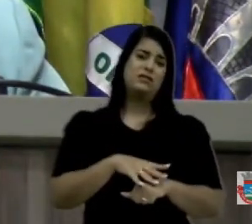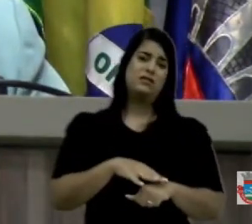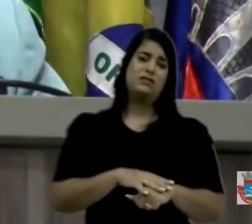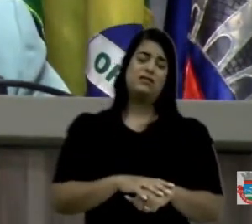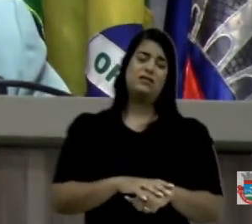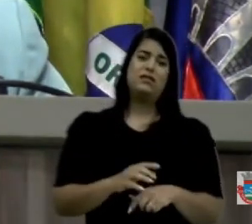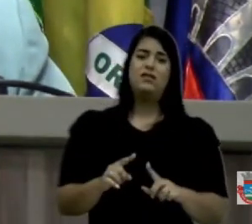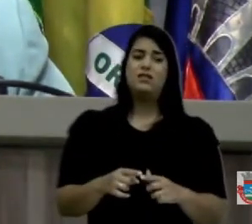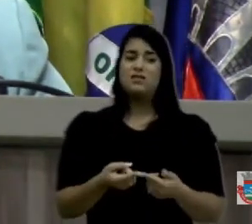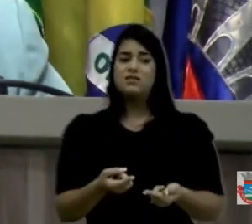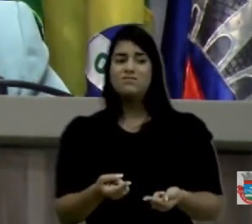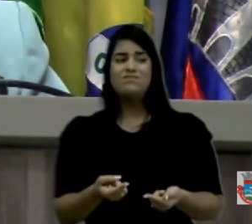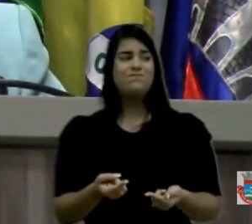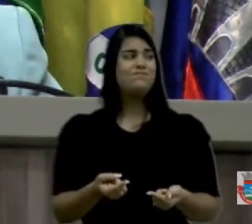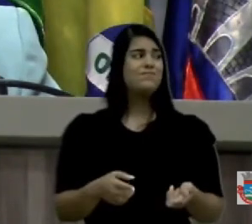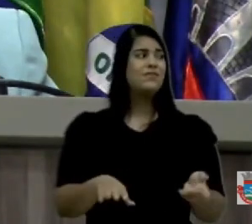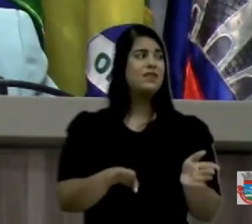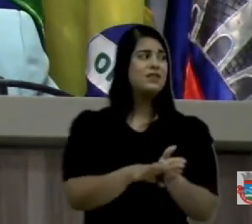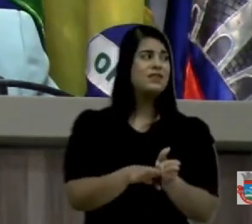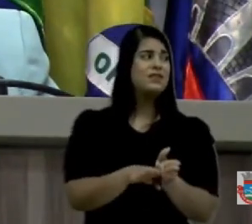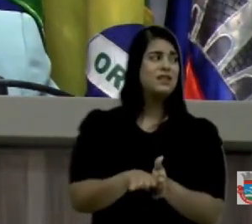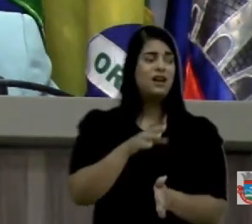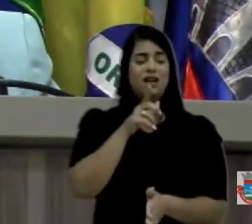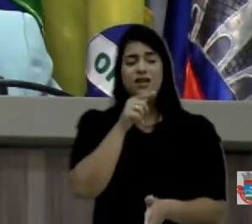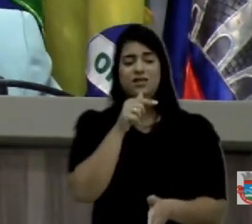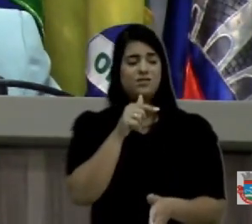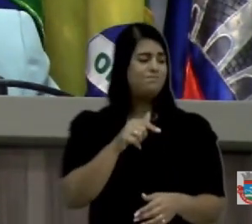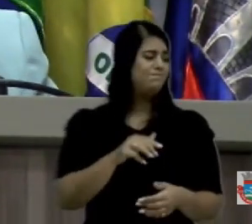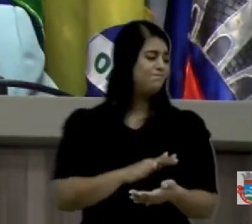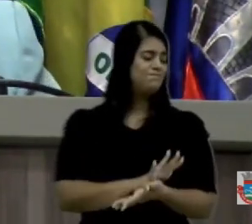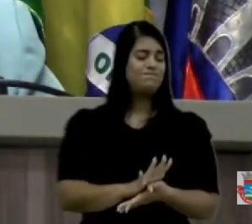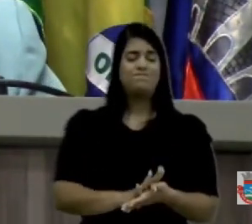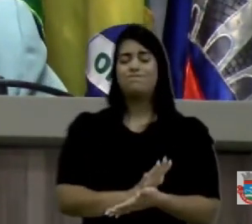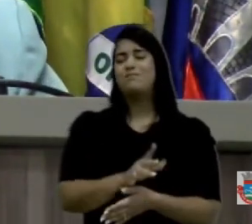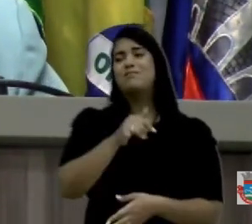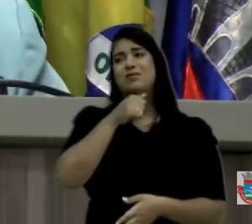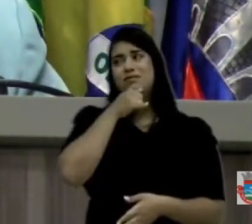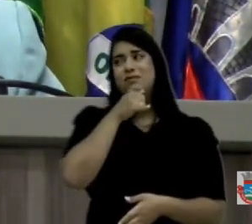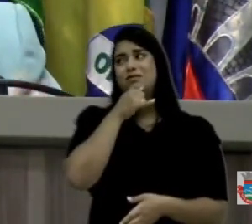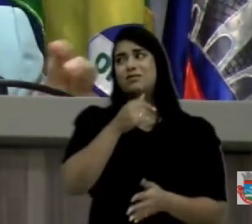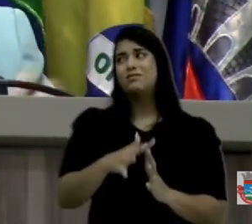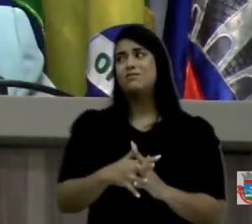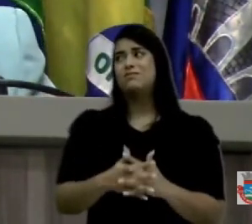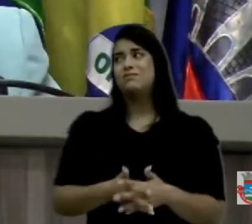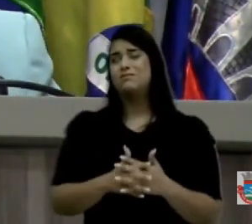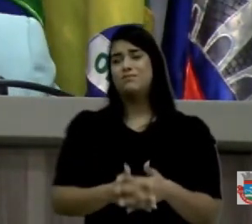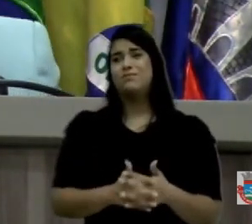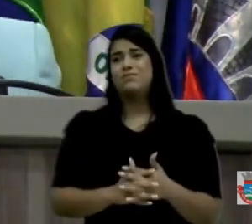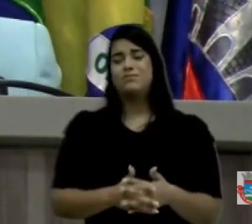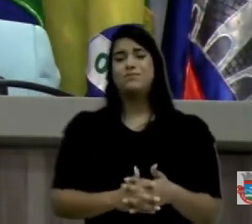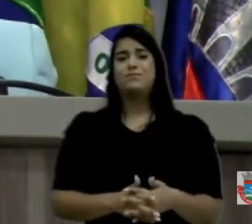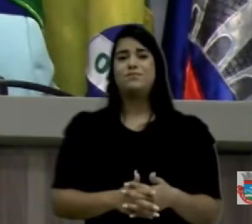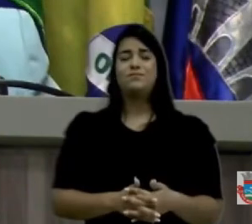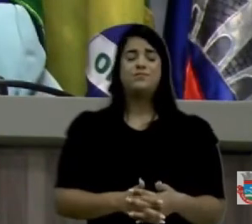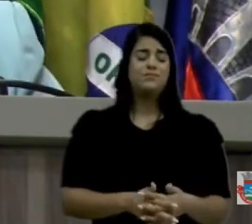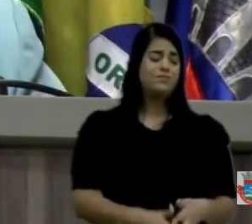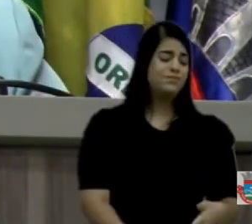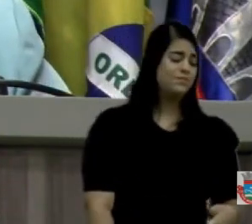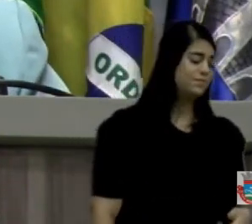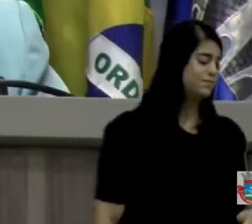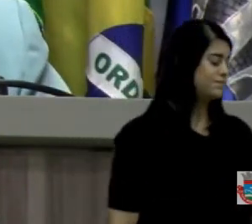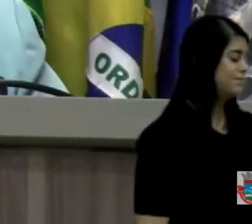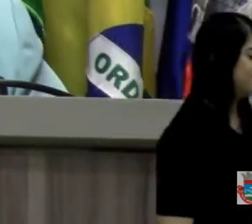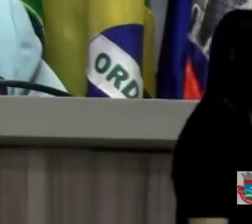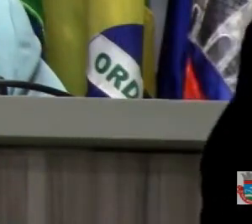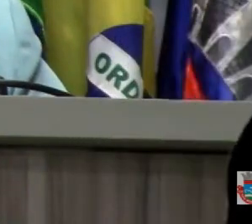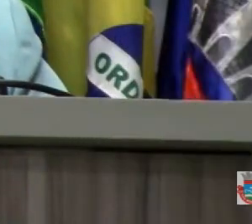sem chegar água nas casas da gente aqui da cidade aqui é uma tristeza infelizmente a gente vê que cada dia que passa